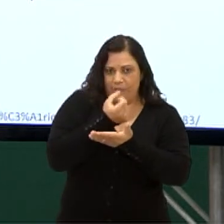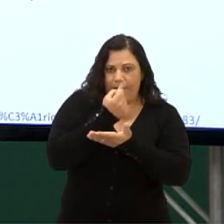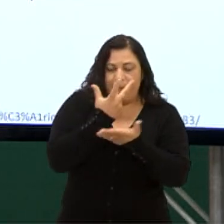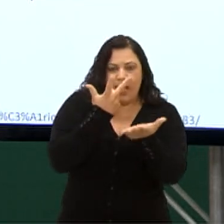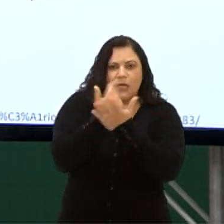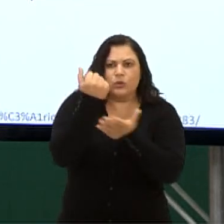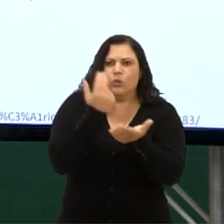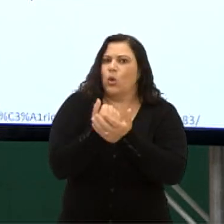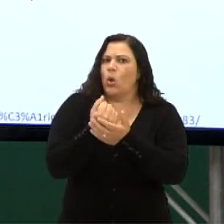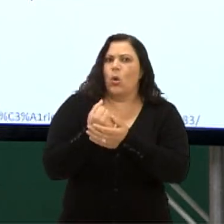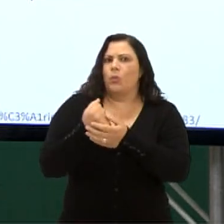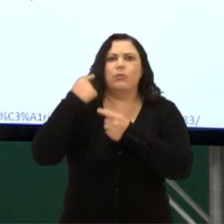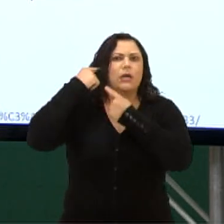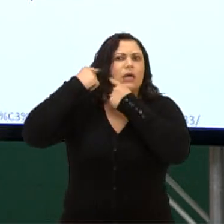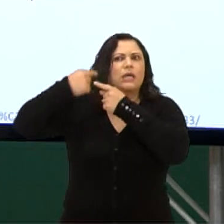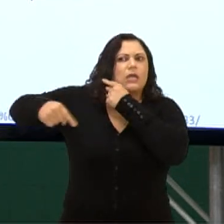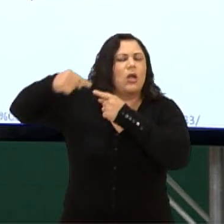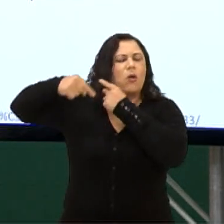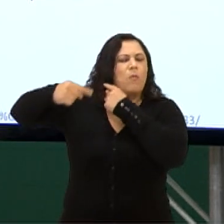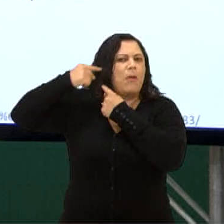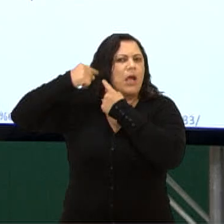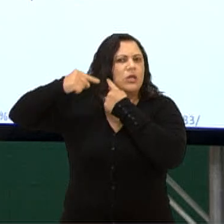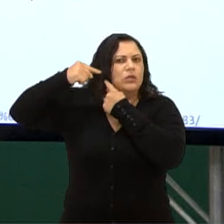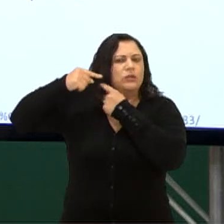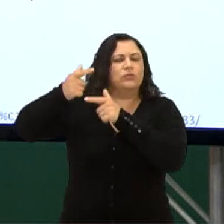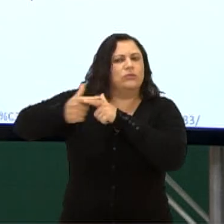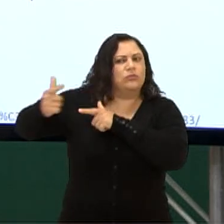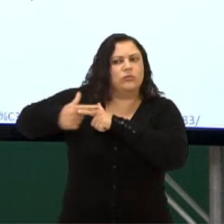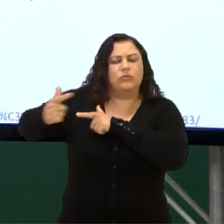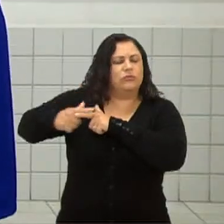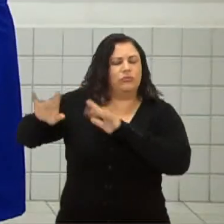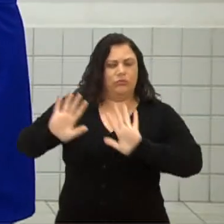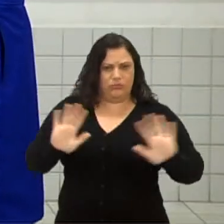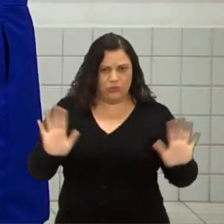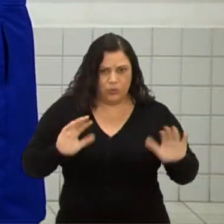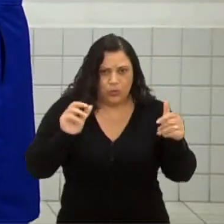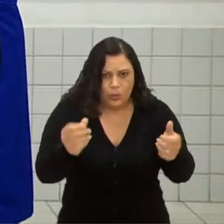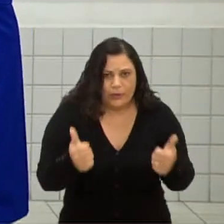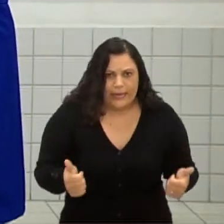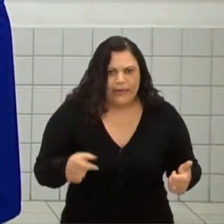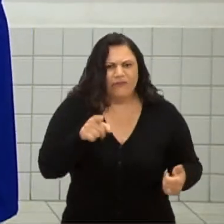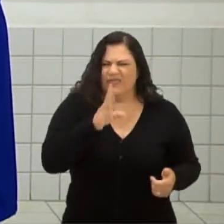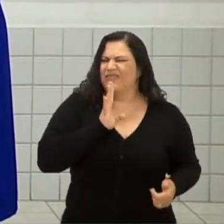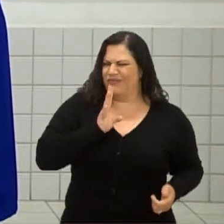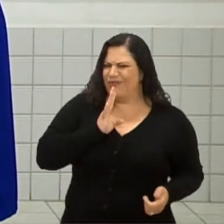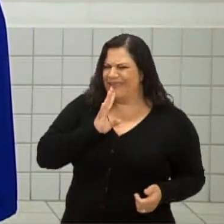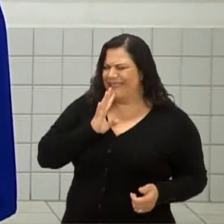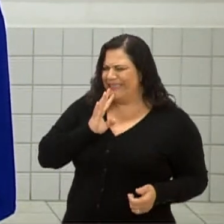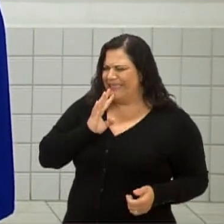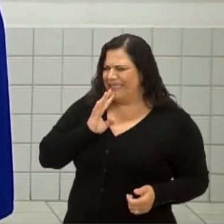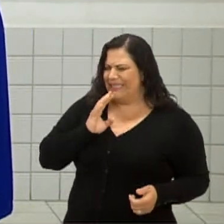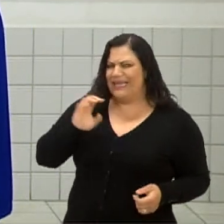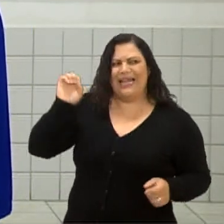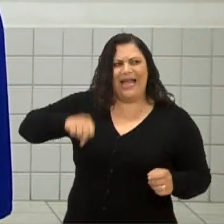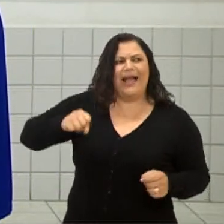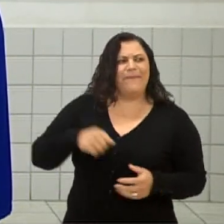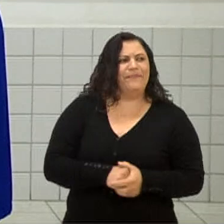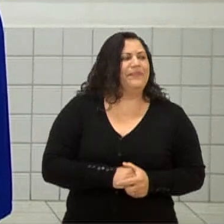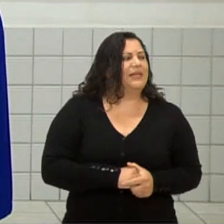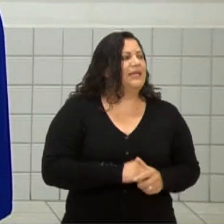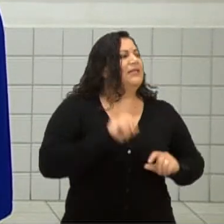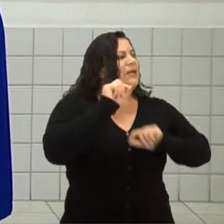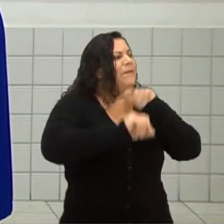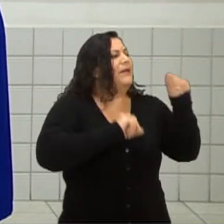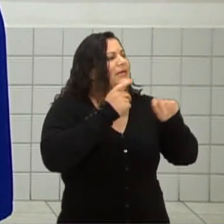que não machucam a estrutura interna da nossa orelha. Bacana. Você conhecia, Fran? Não conhecia. Parece até um espiral assim,